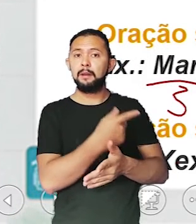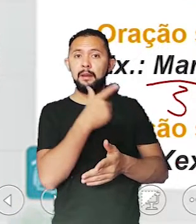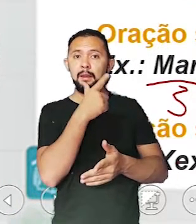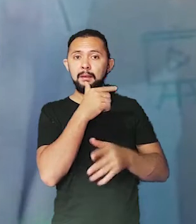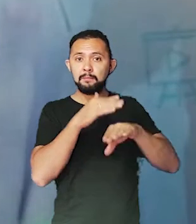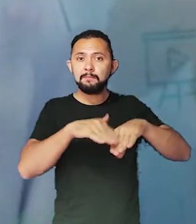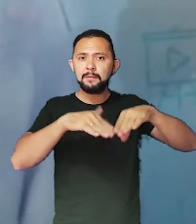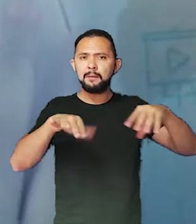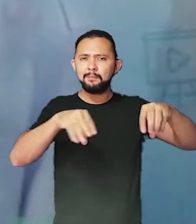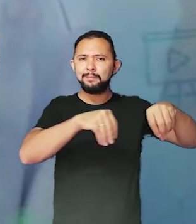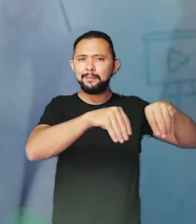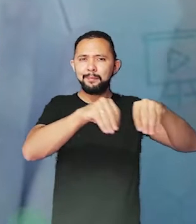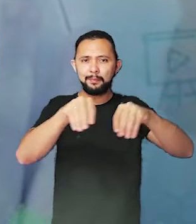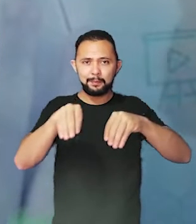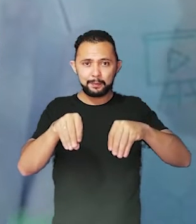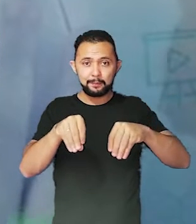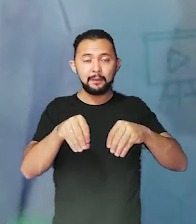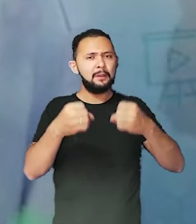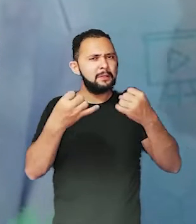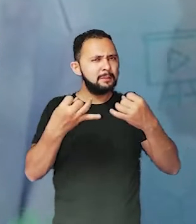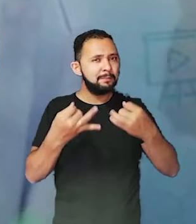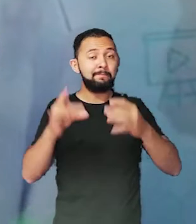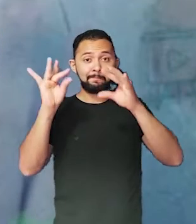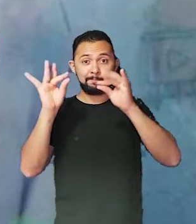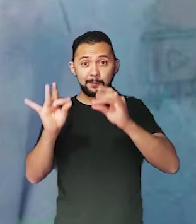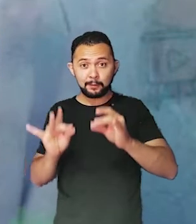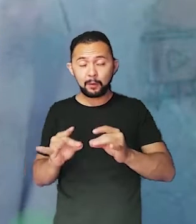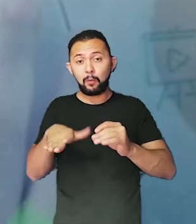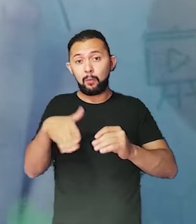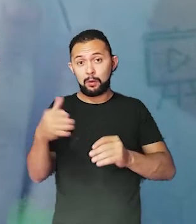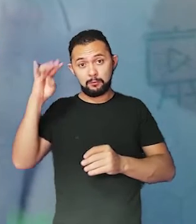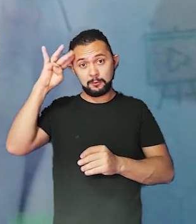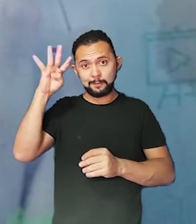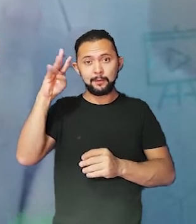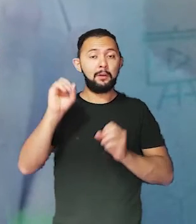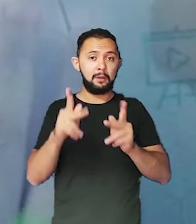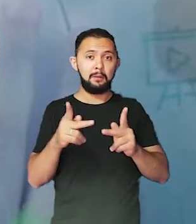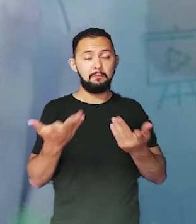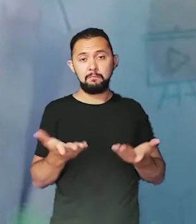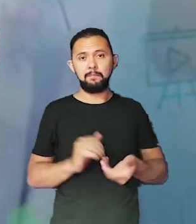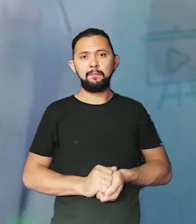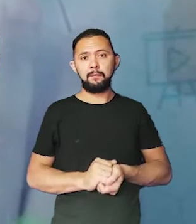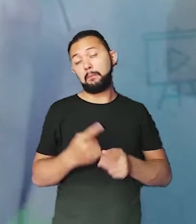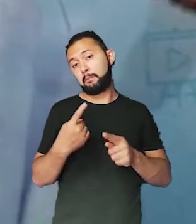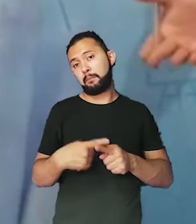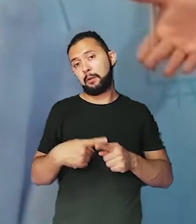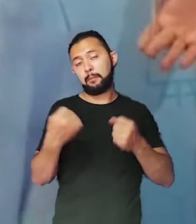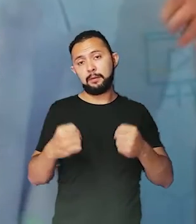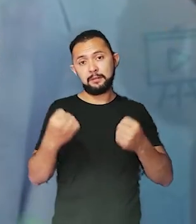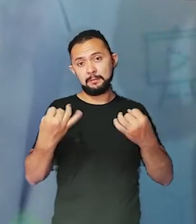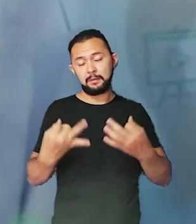se estivesse definindo melhor, detalhando melhor o que é o sonho de Chechênia, né? Eu posso simplesmente dizer, Chechênia tinha um